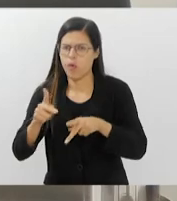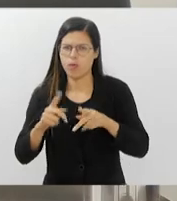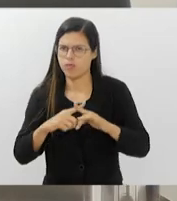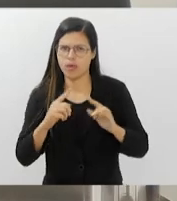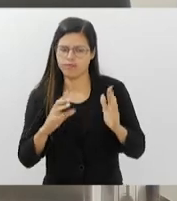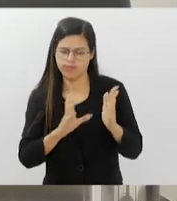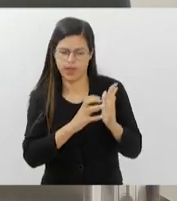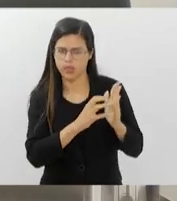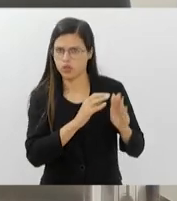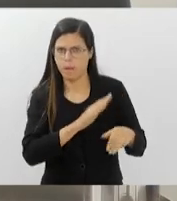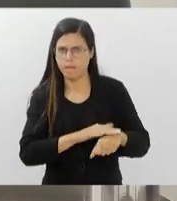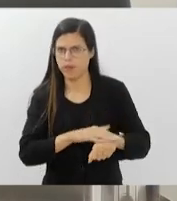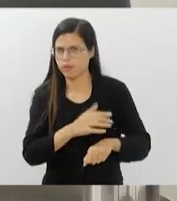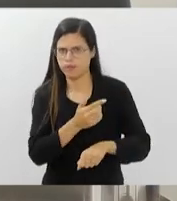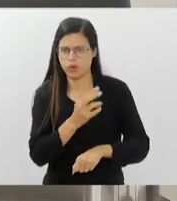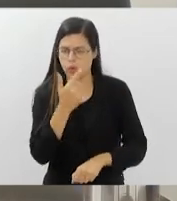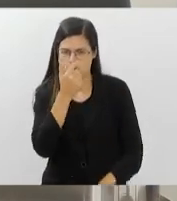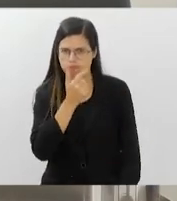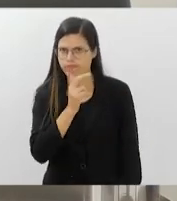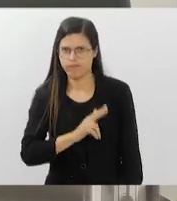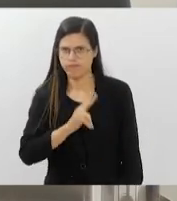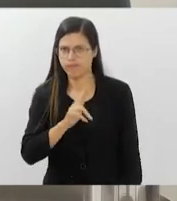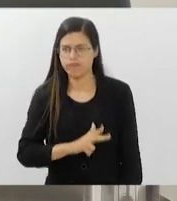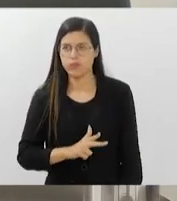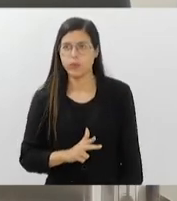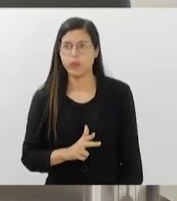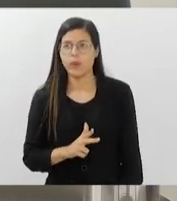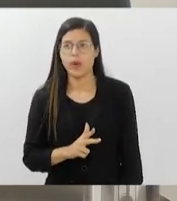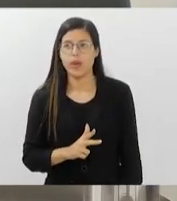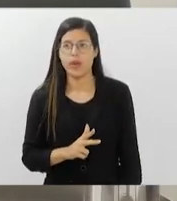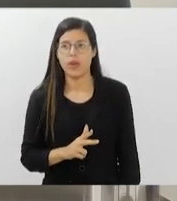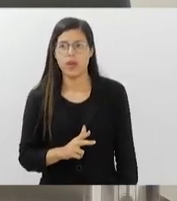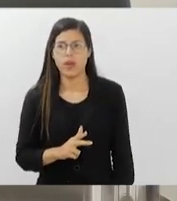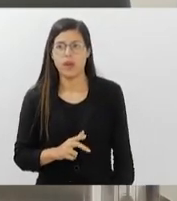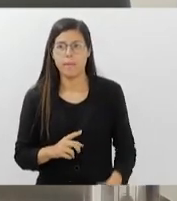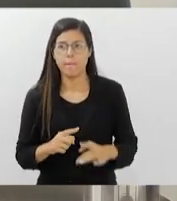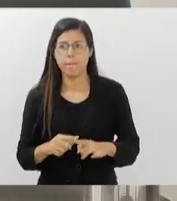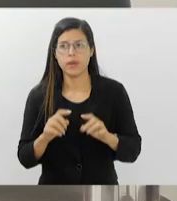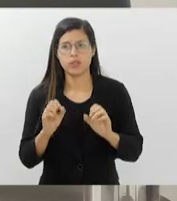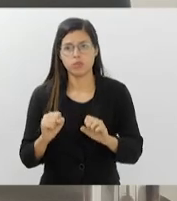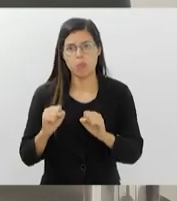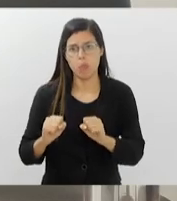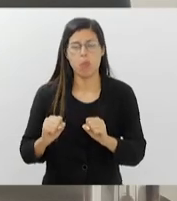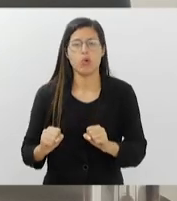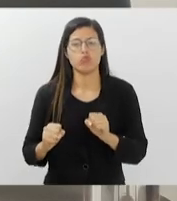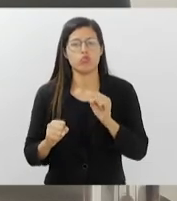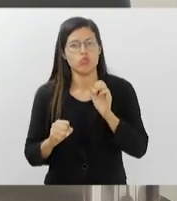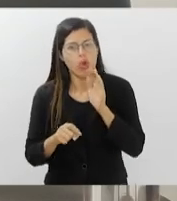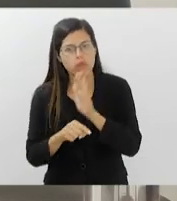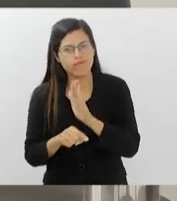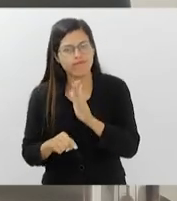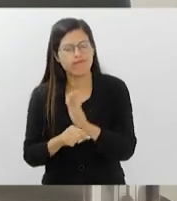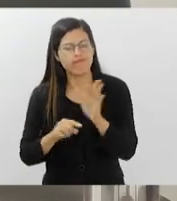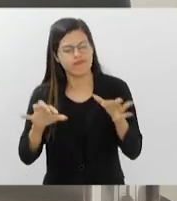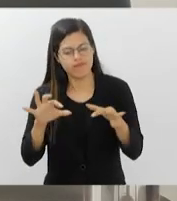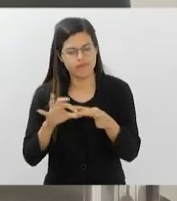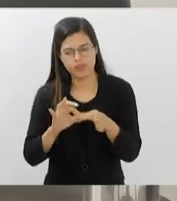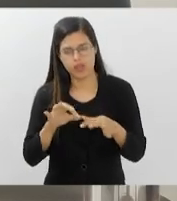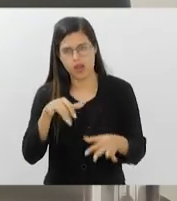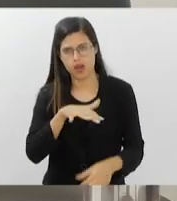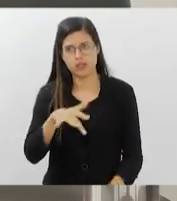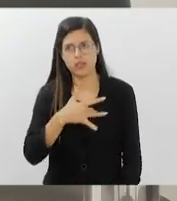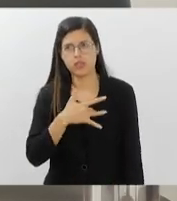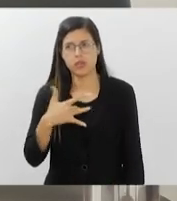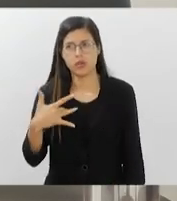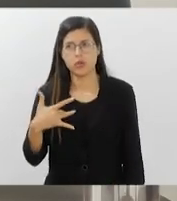então nunca pode me ver como uma alada do governo Mas pode me ver como uma alada da questão da Saúde como eu não tô sendo